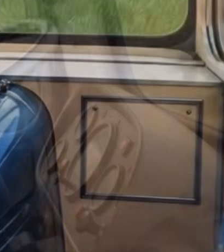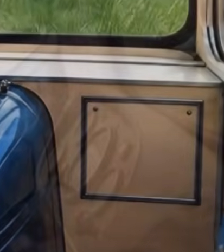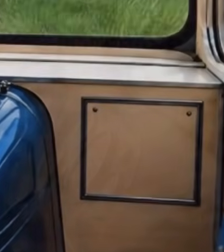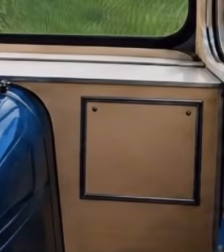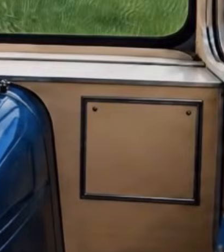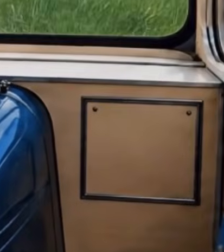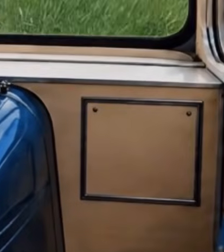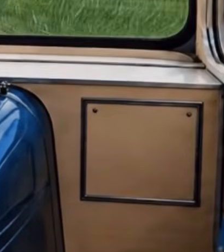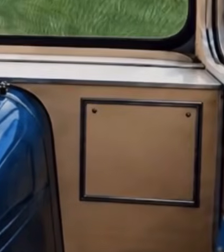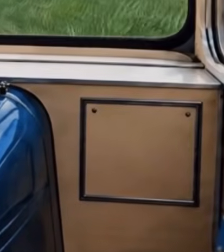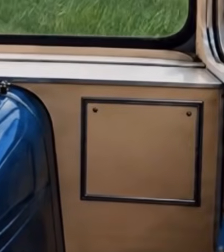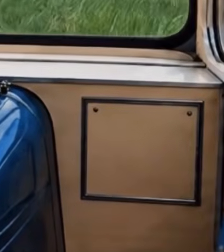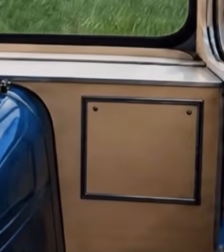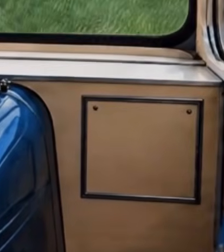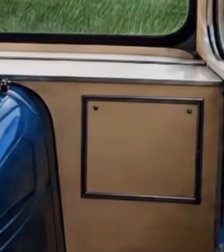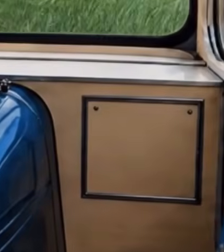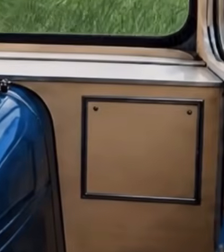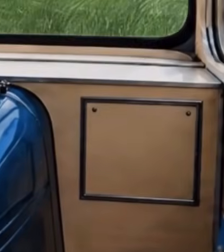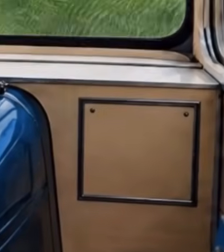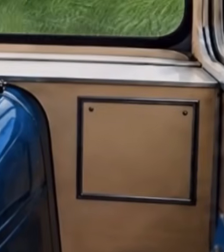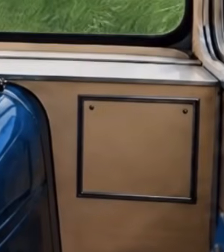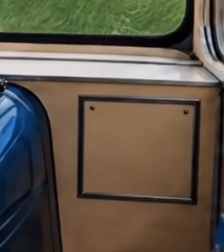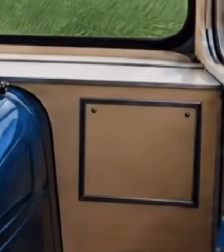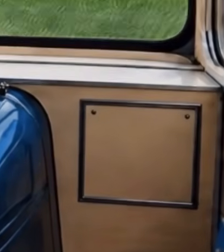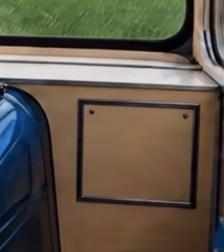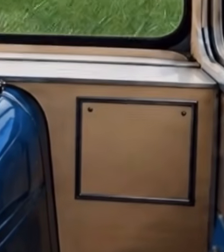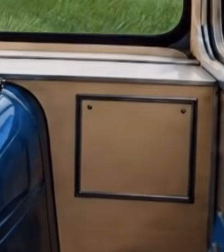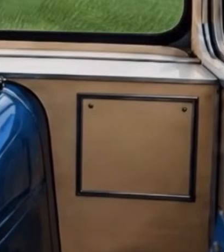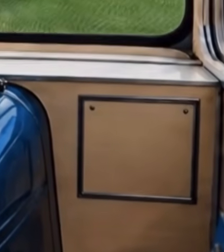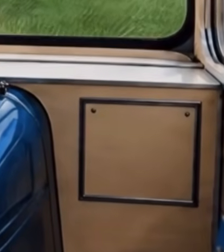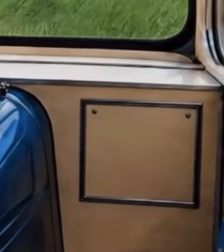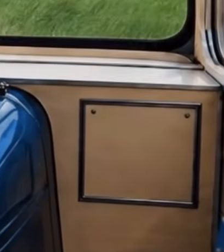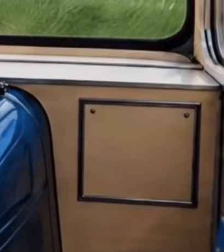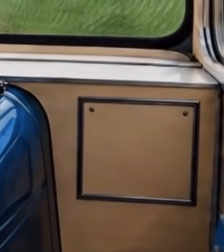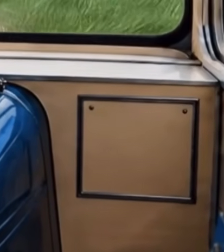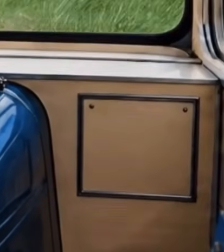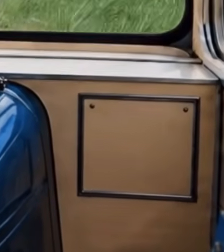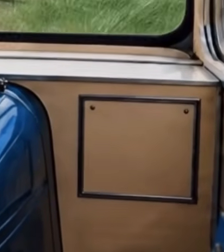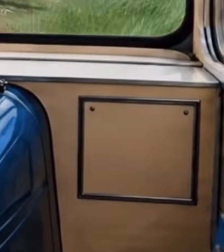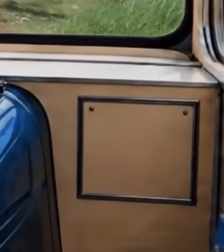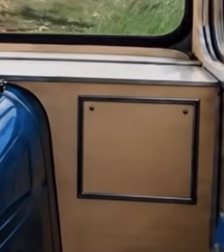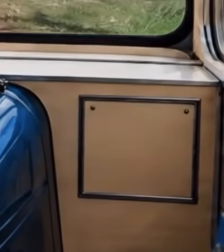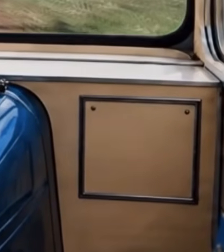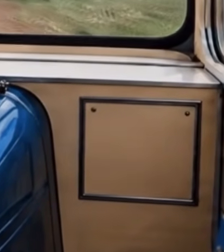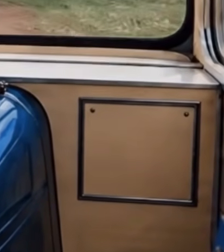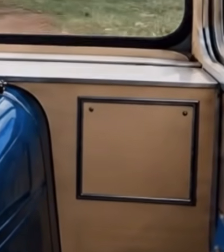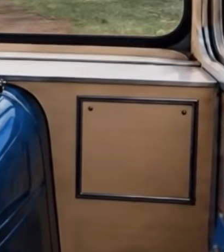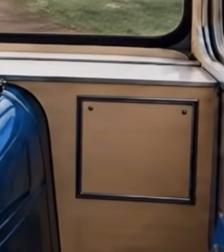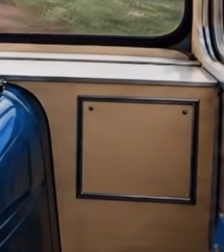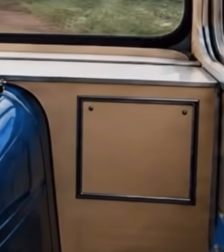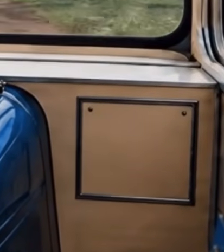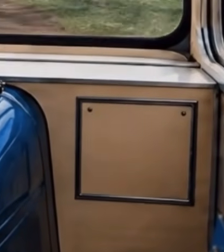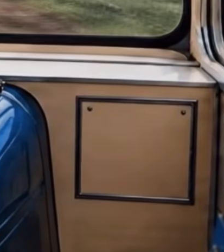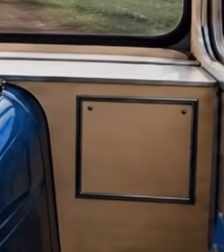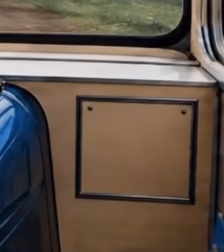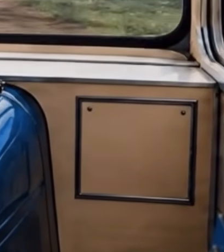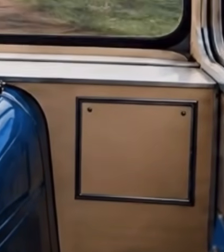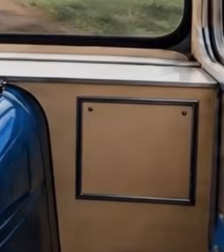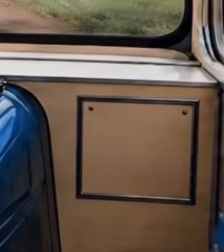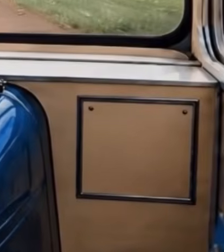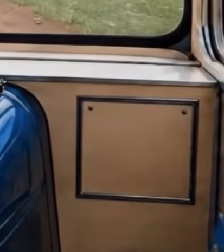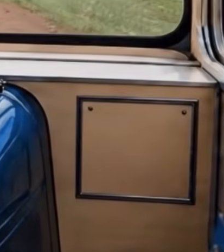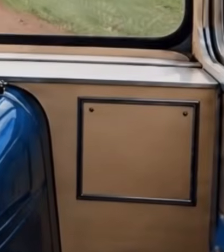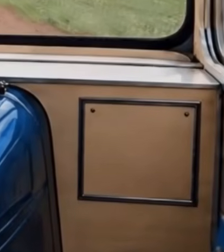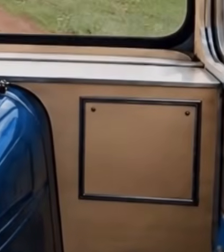alegria, sempre com muita prudência transportando as famílias. Por